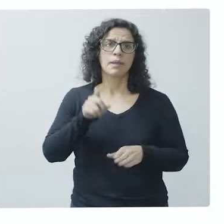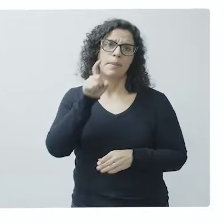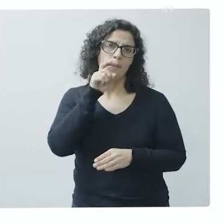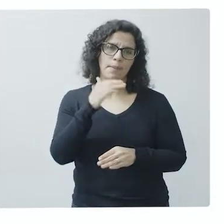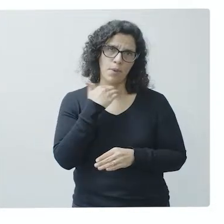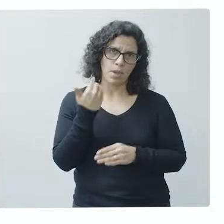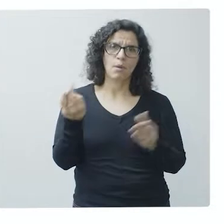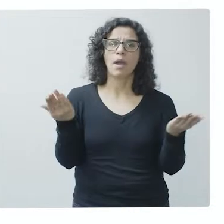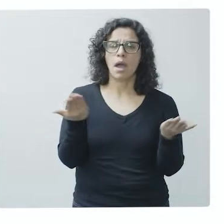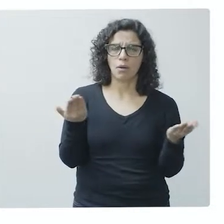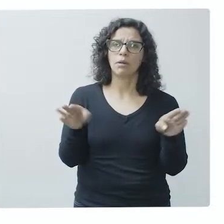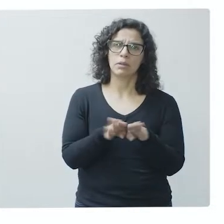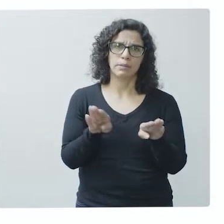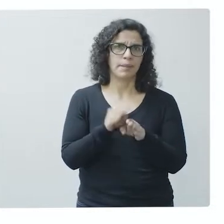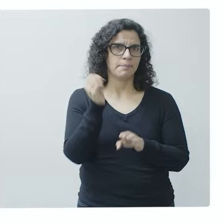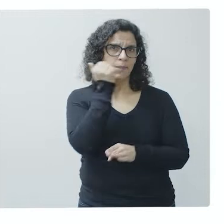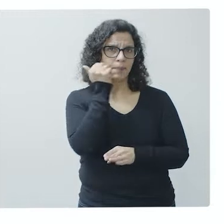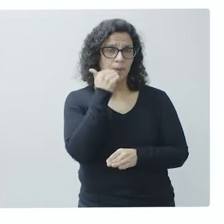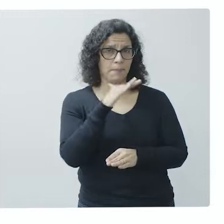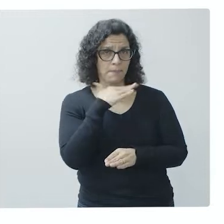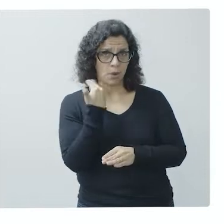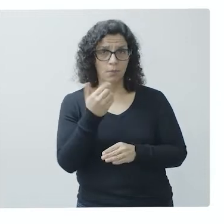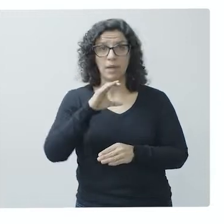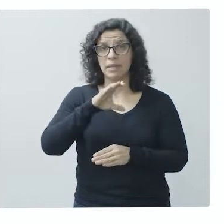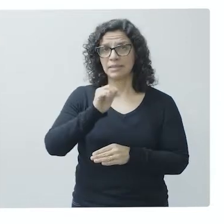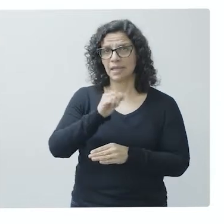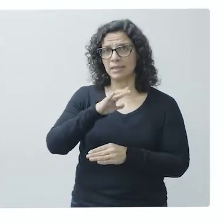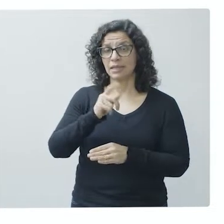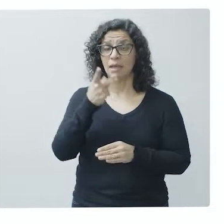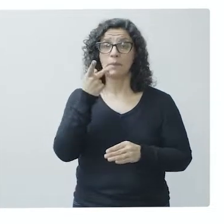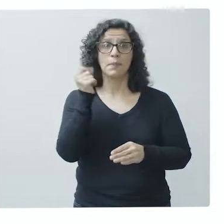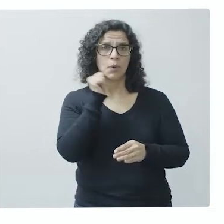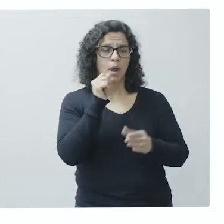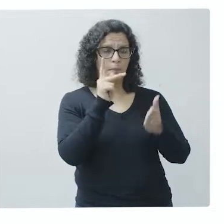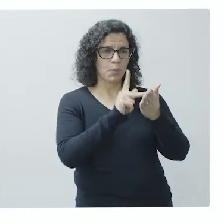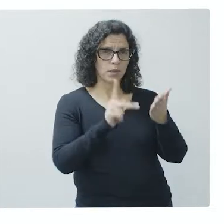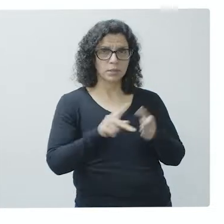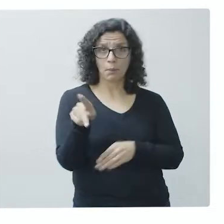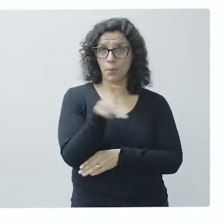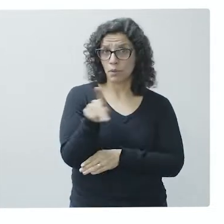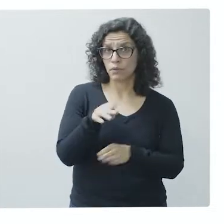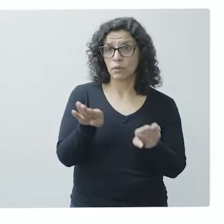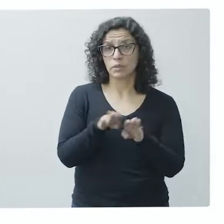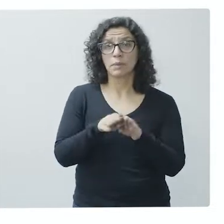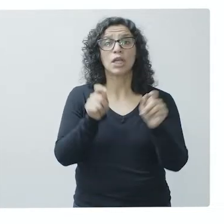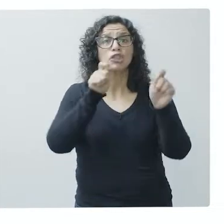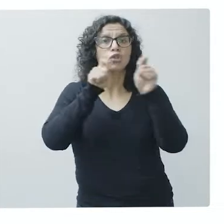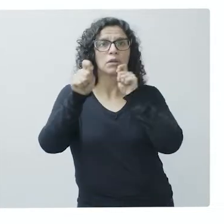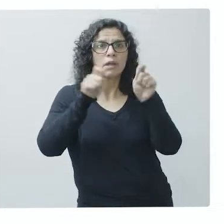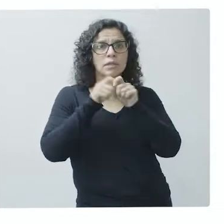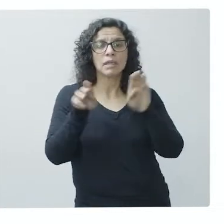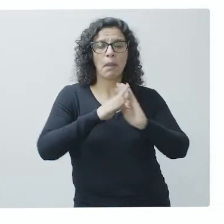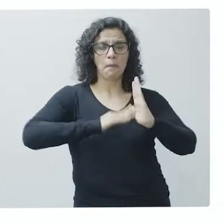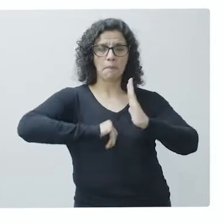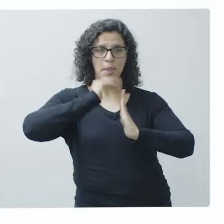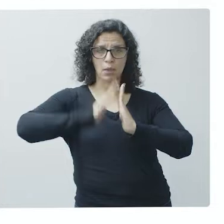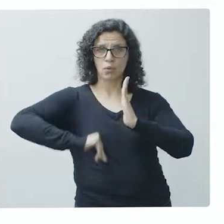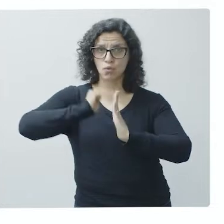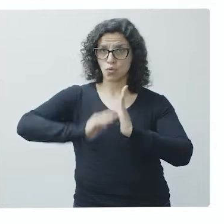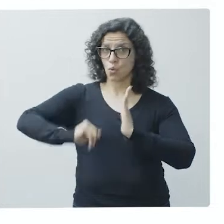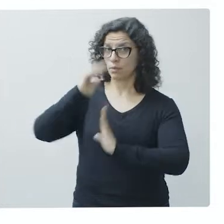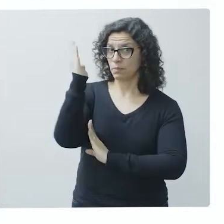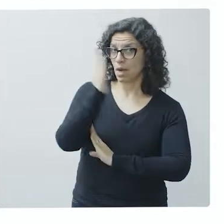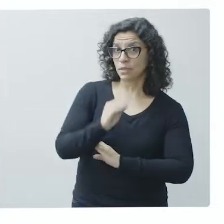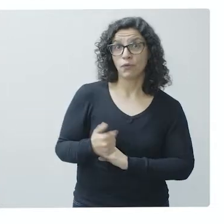logo em seguida perdeu a mãe. A Cecília foi uma poetisa, professora, jornalista e pintora